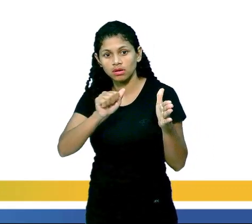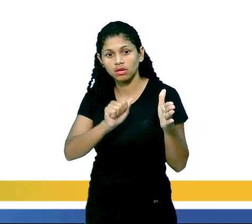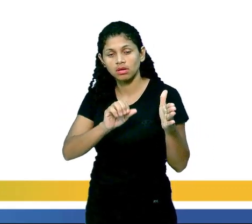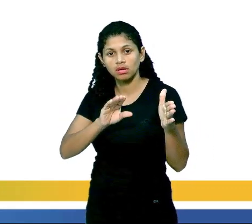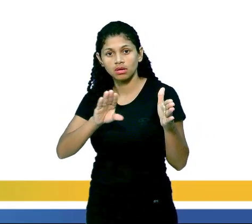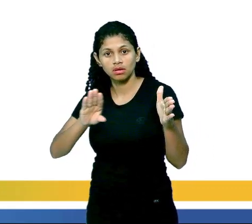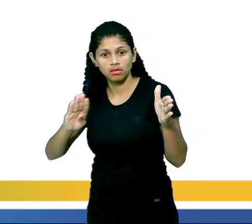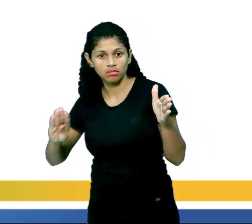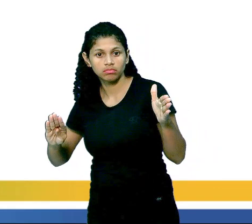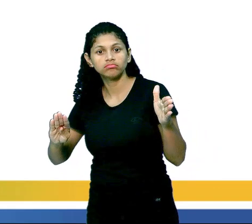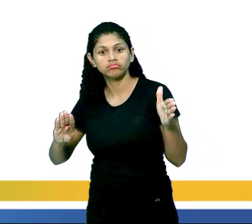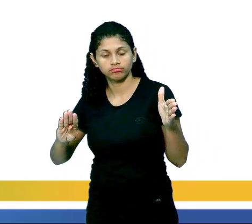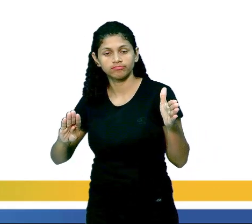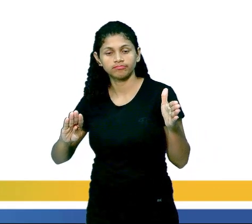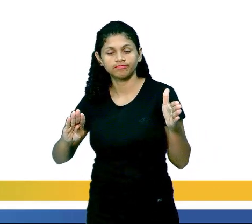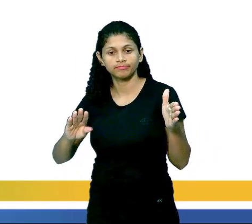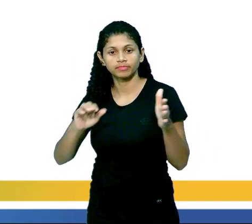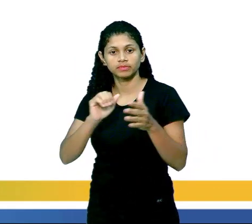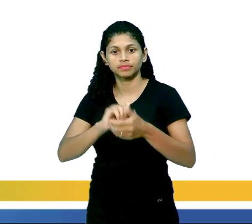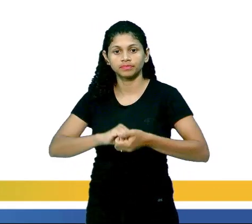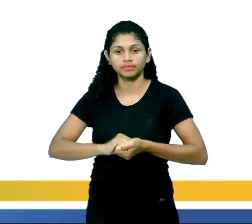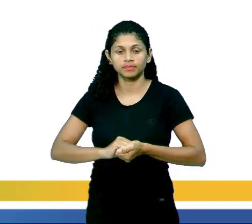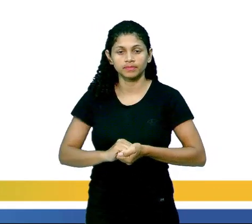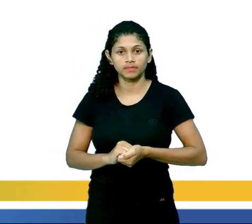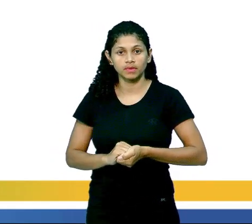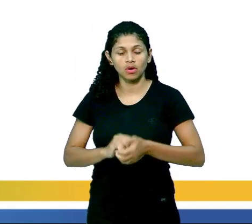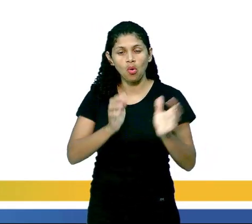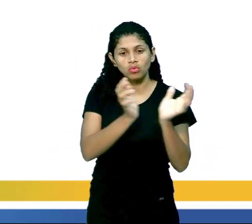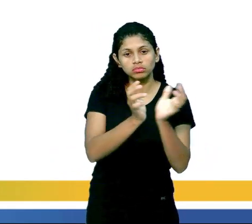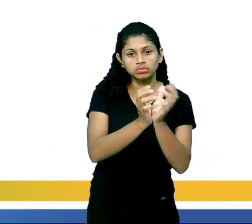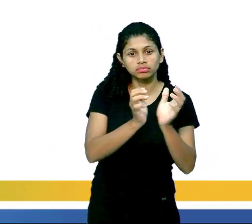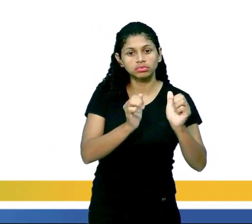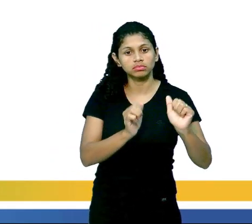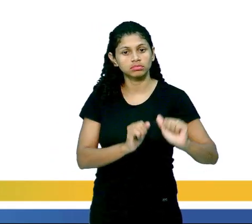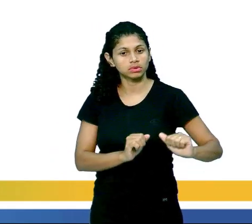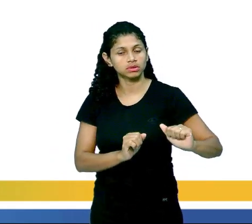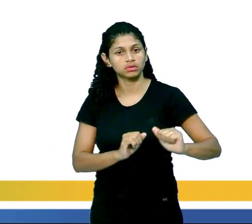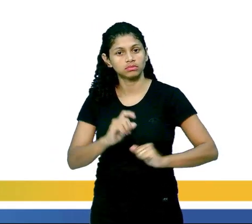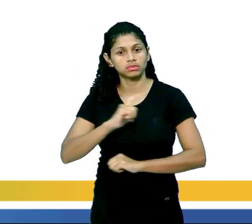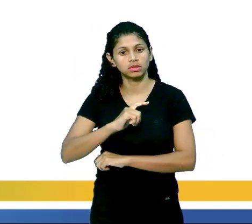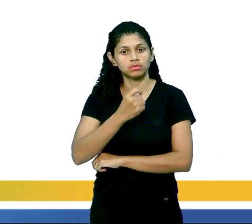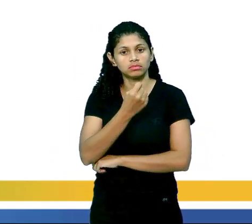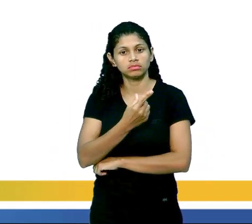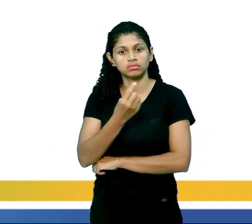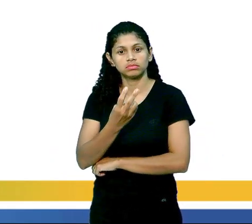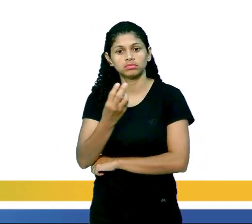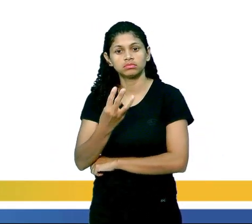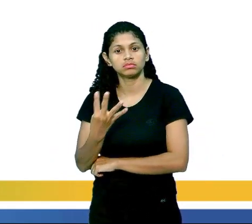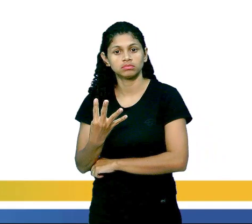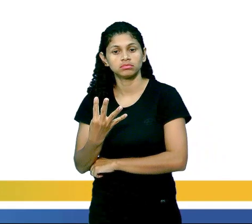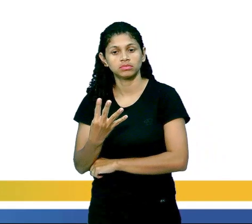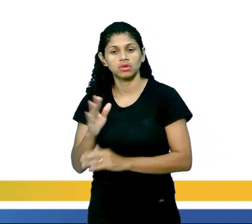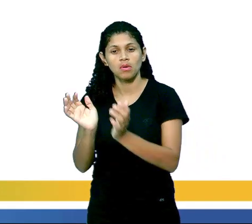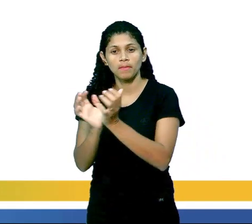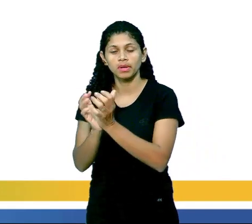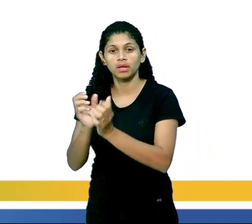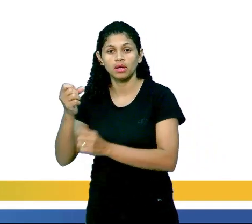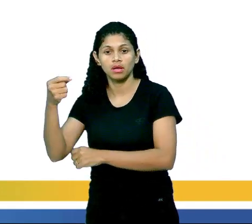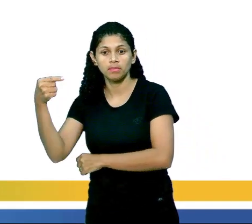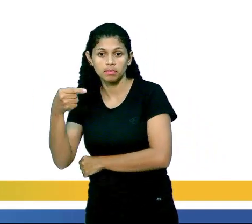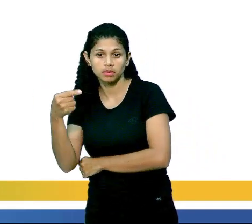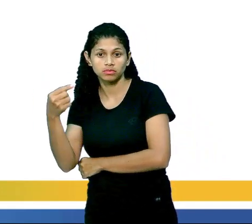o conjunto B, nós temos -2, 1, 6 e 13. Com lei